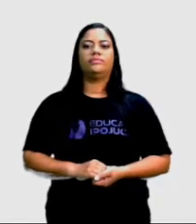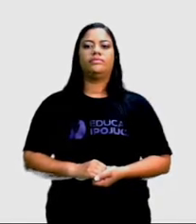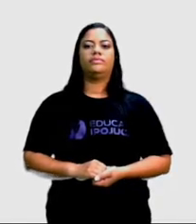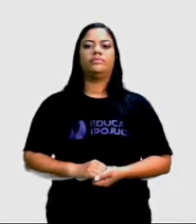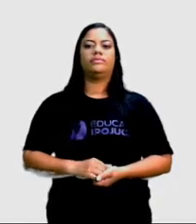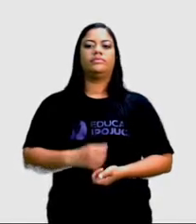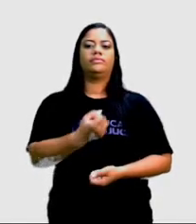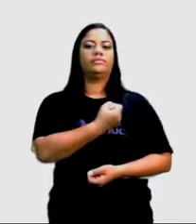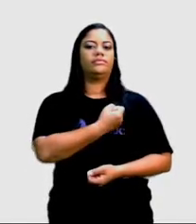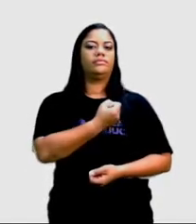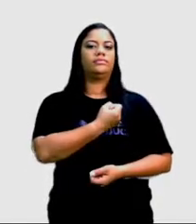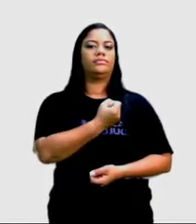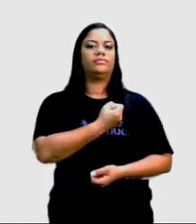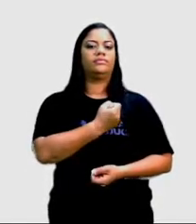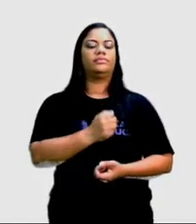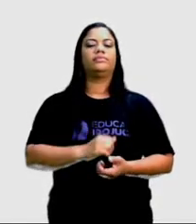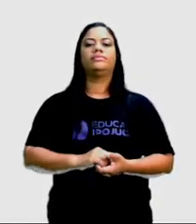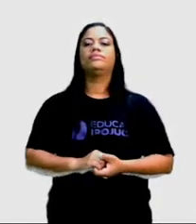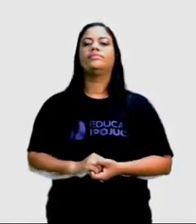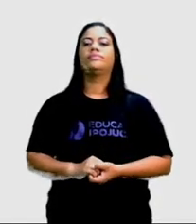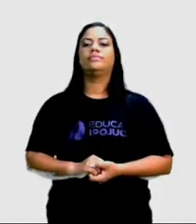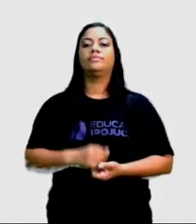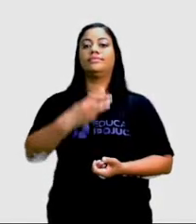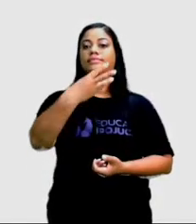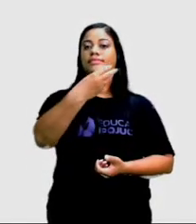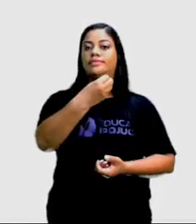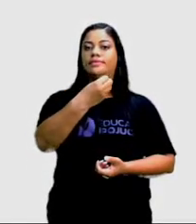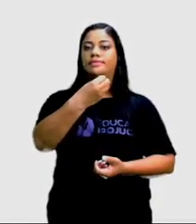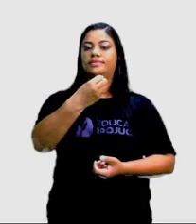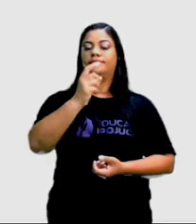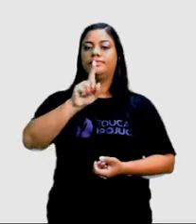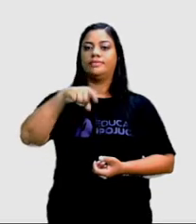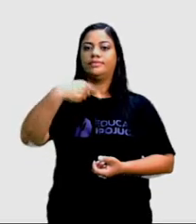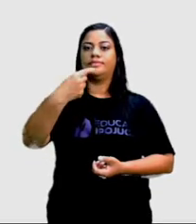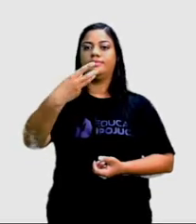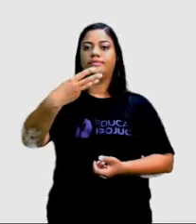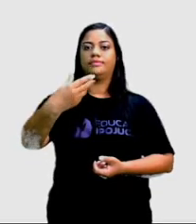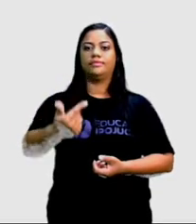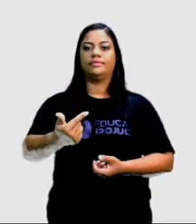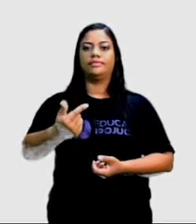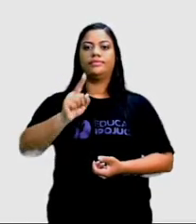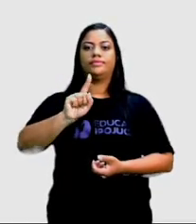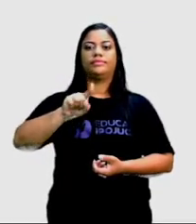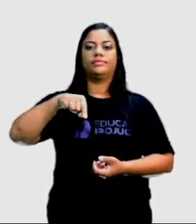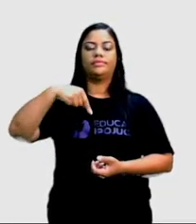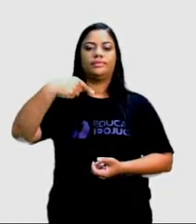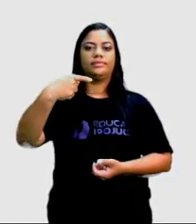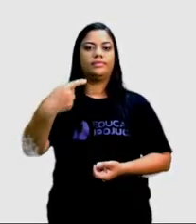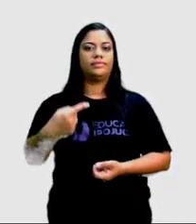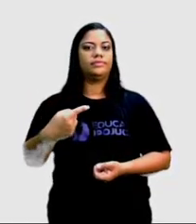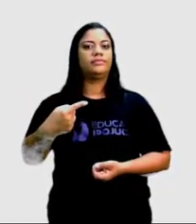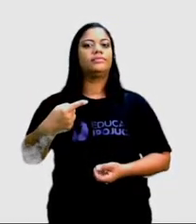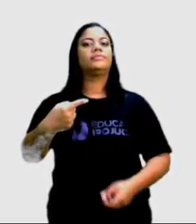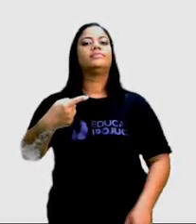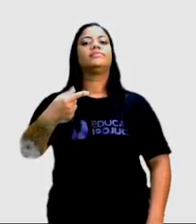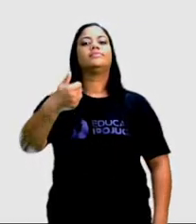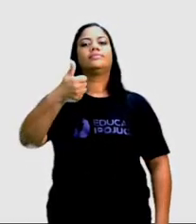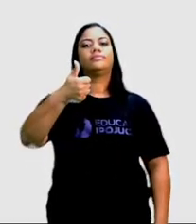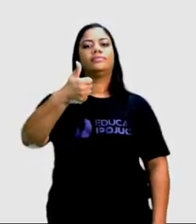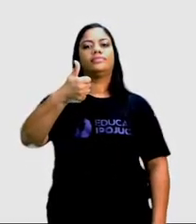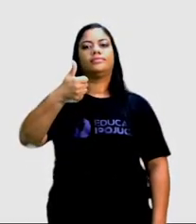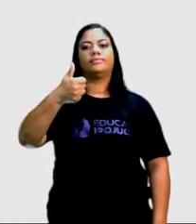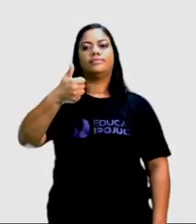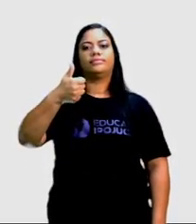os números. Vamos primeiro na primeira reta. 30 pulou para 32, aí pulou aqui para